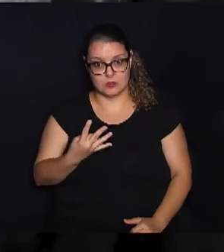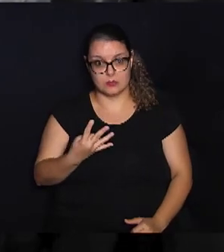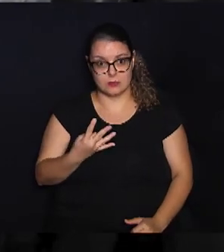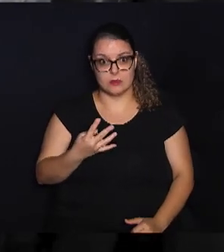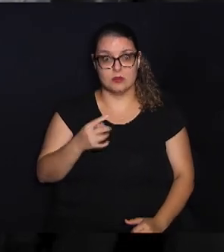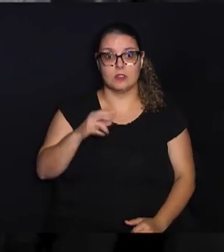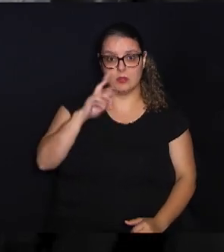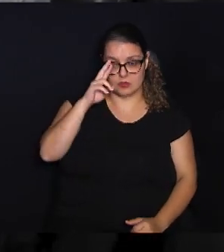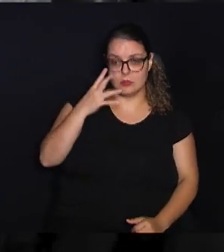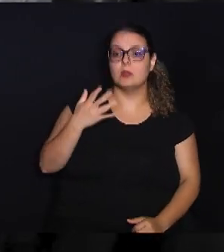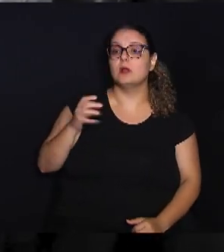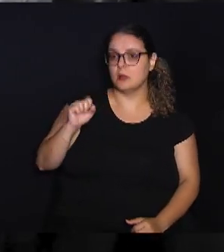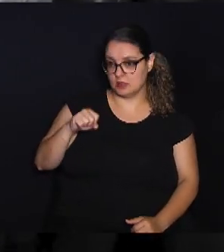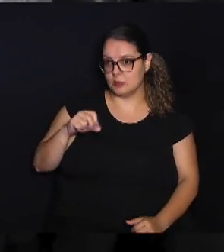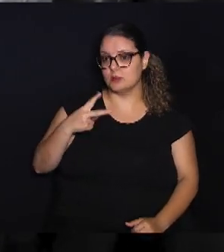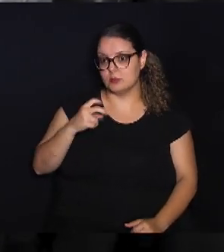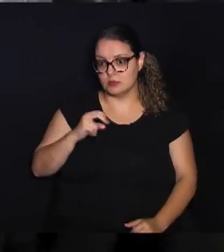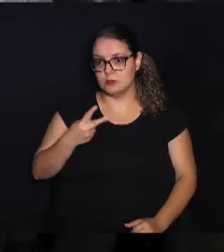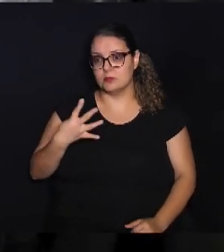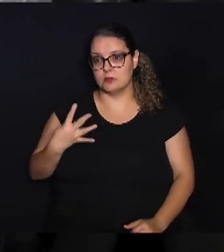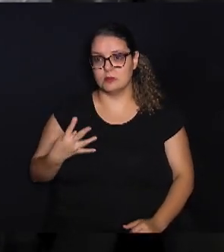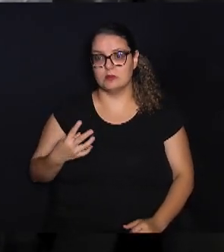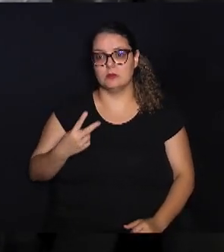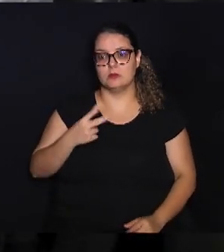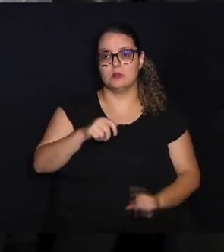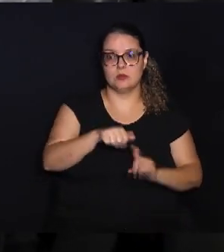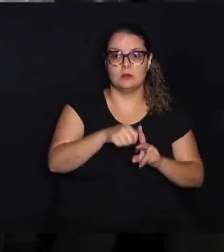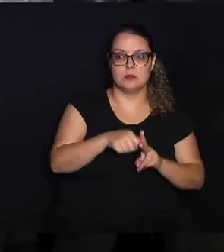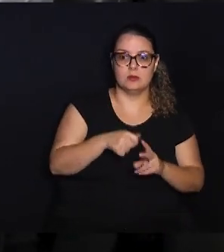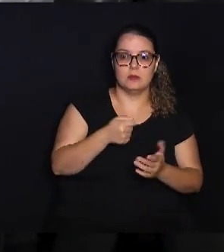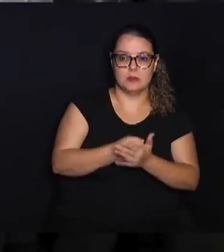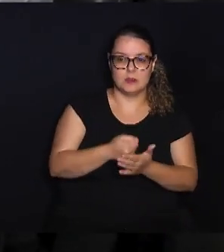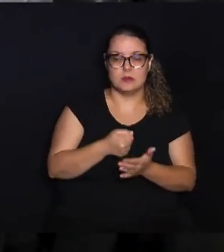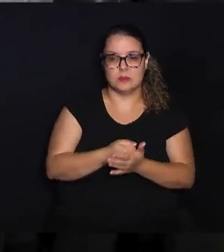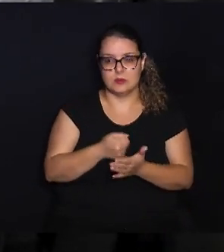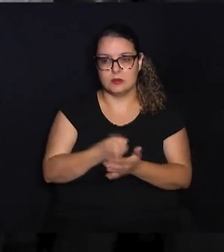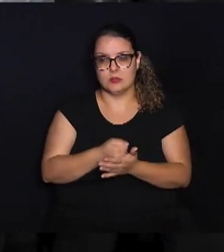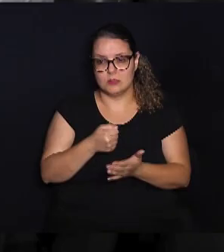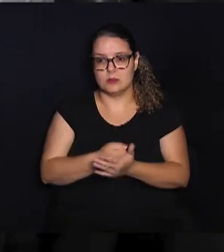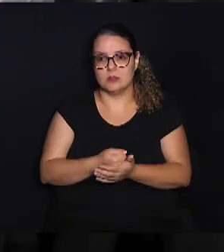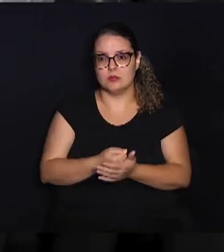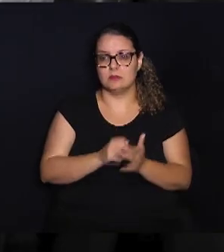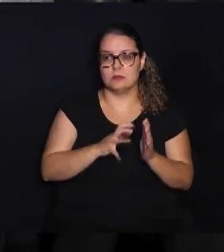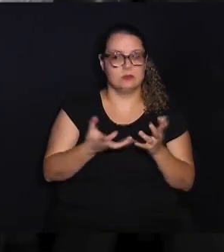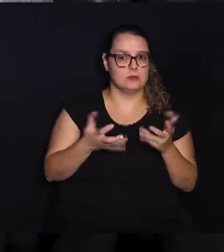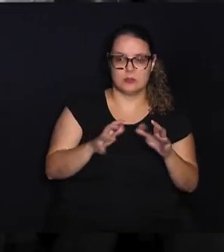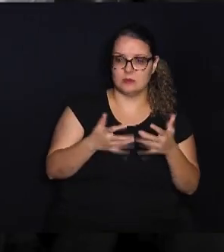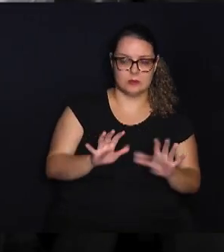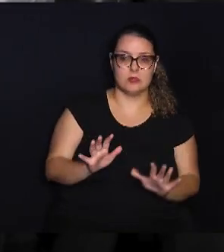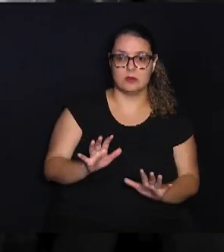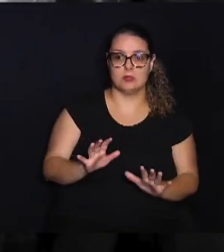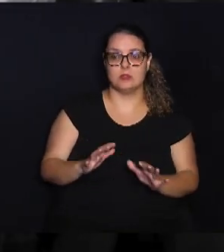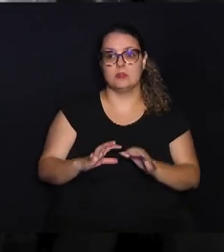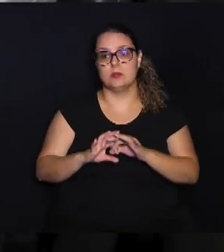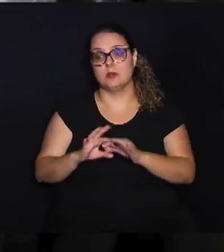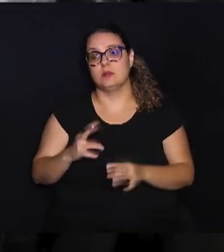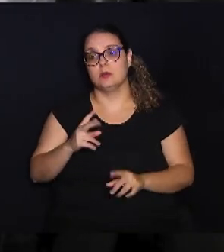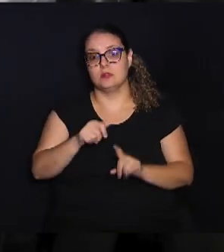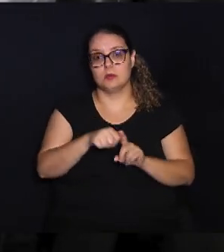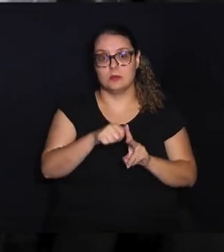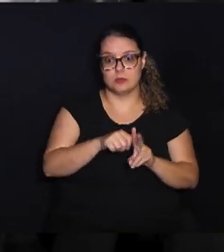Tá. Fiquei 2 meses, né? Porque eu forcei a barra, o partido não queria. Deixaram eu ficar 2